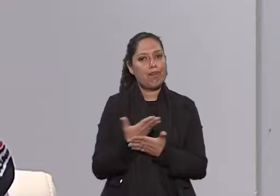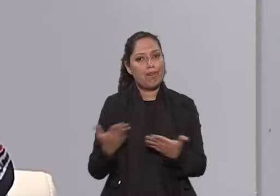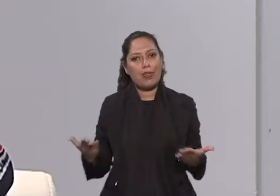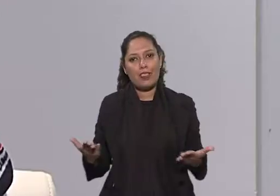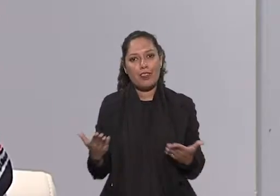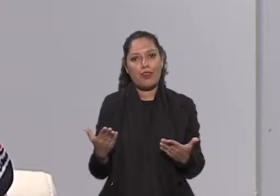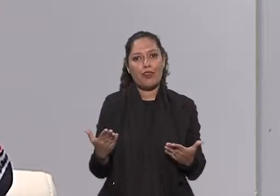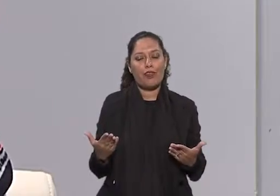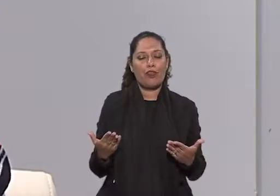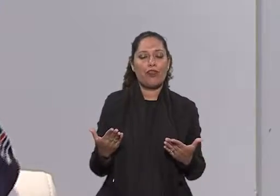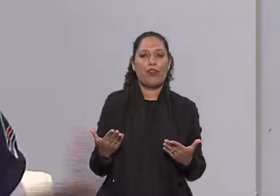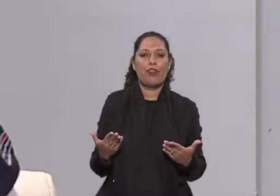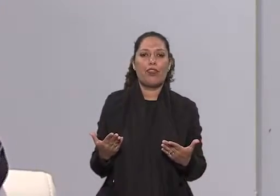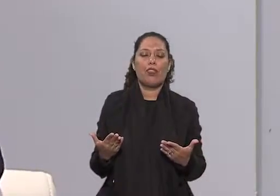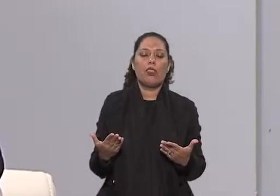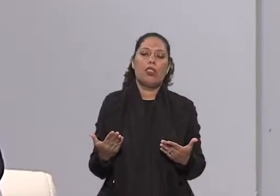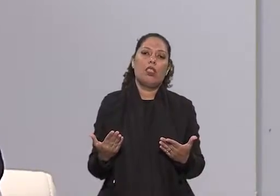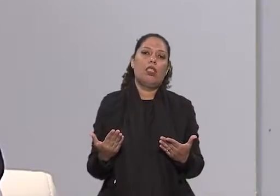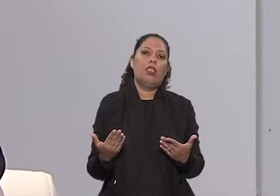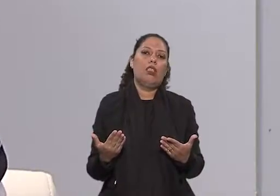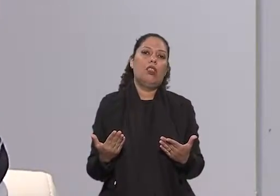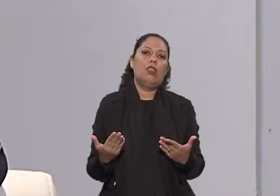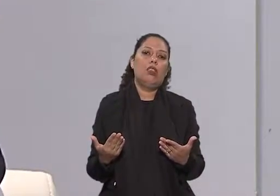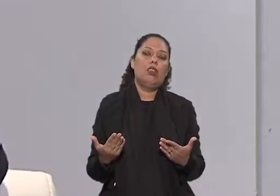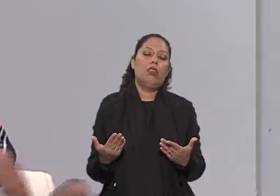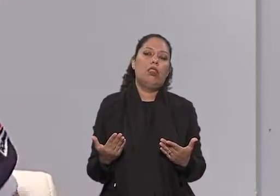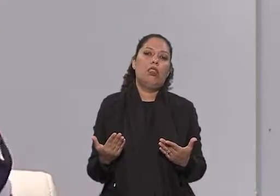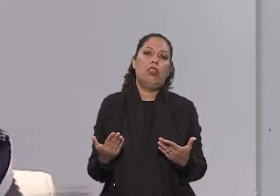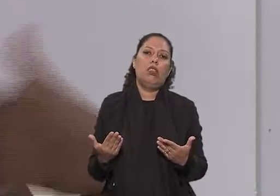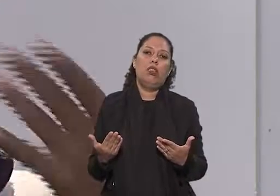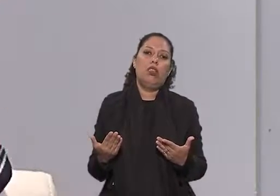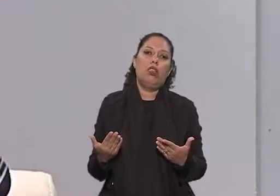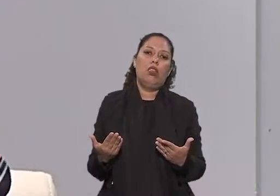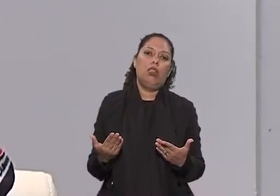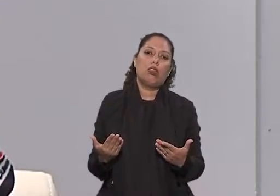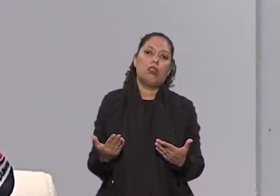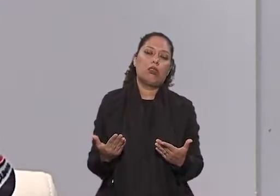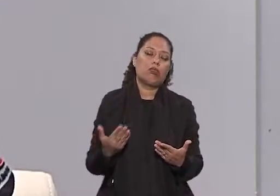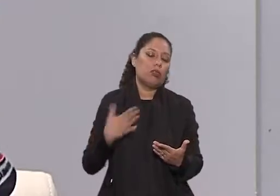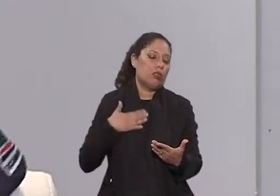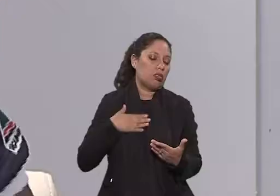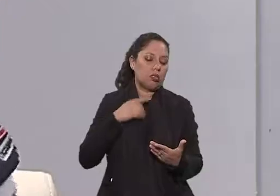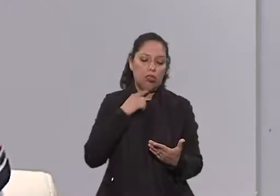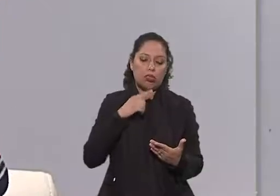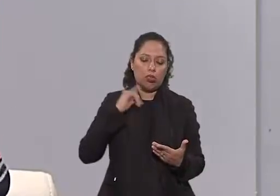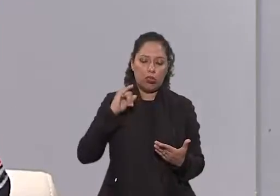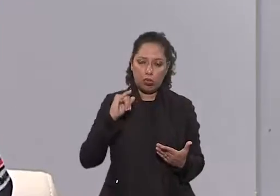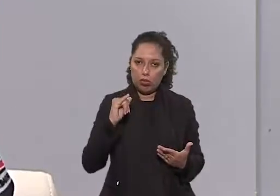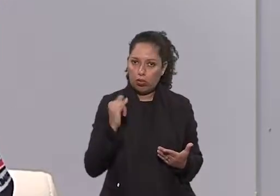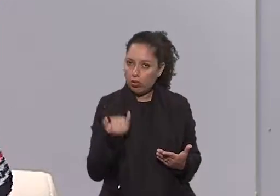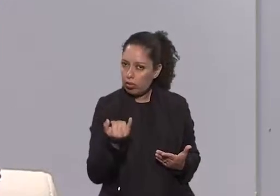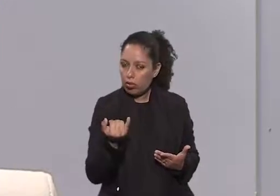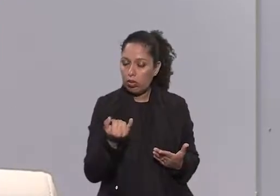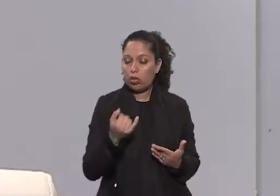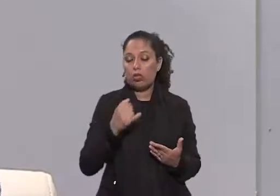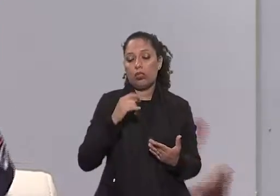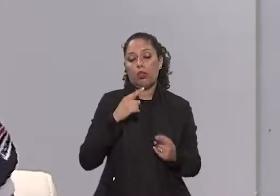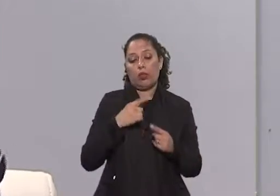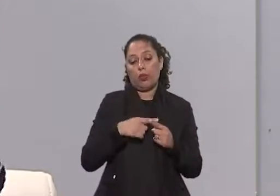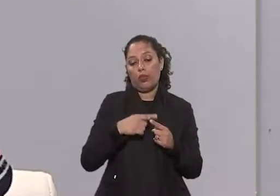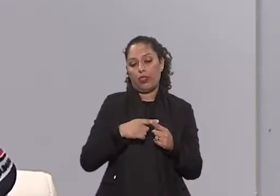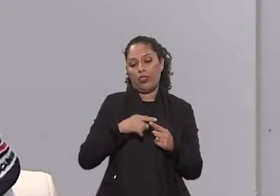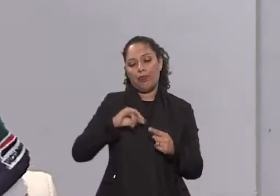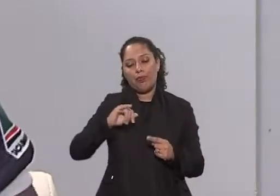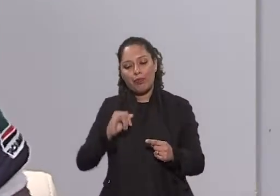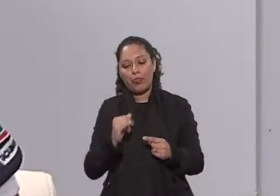tipo 1 um pouco antes e aí eu acabei não aproveitando essa oportunidade é como você falou são